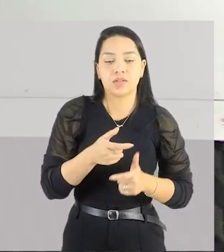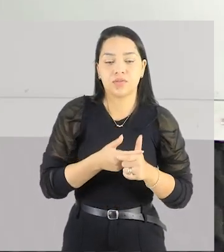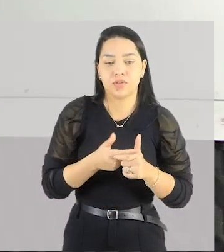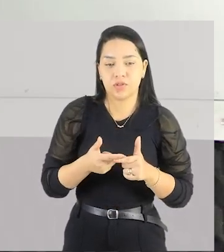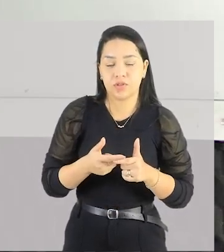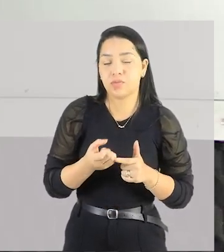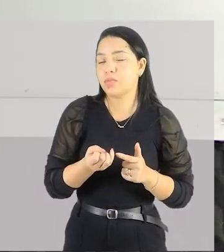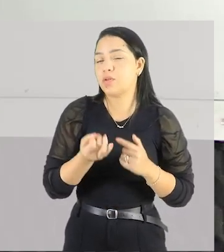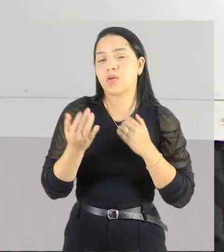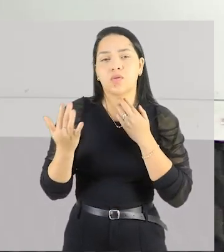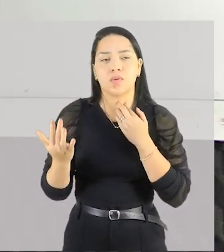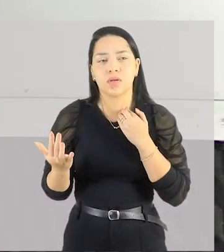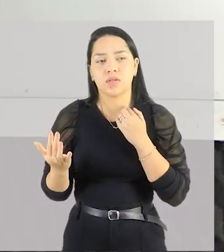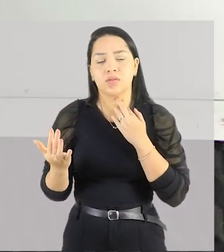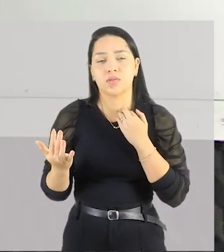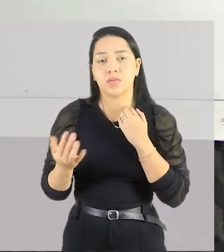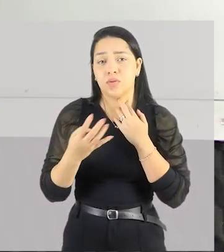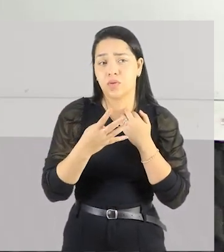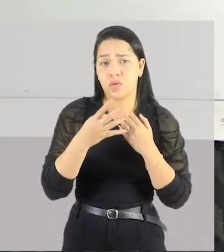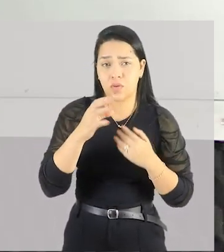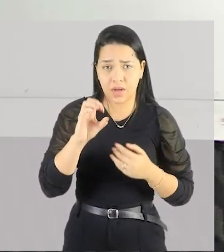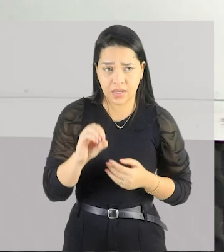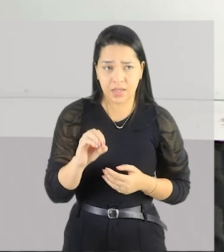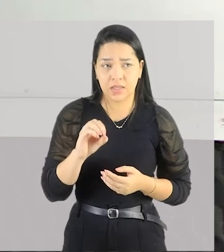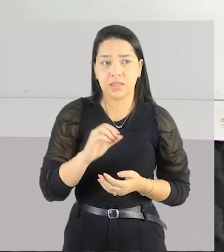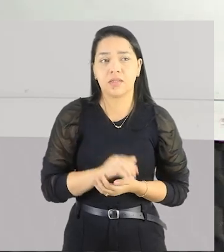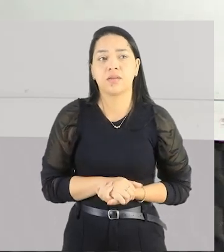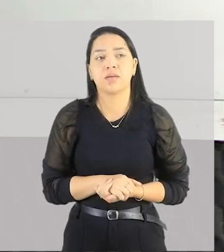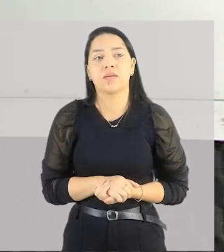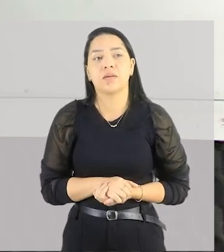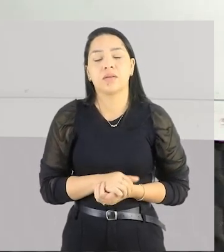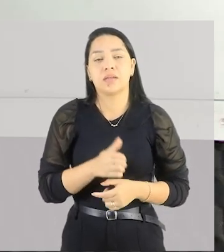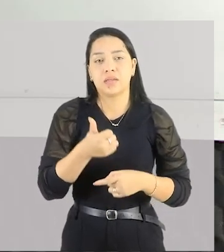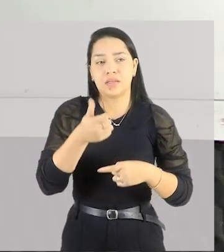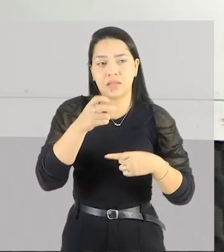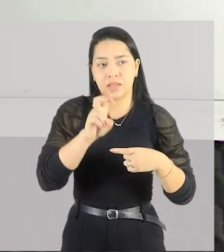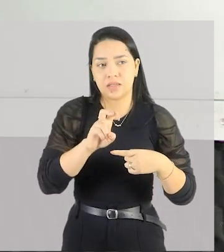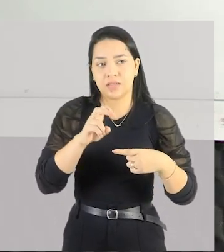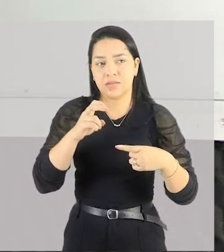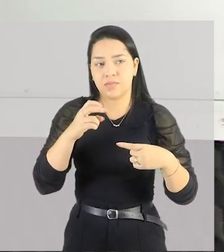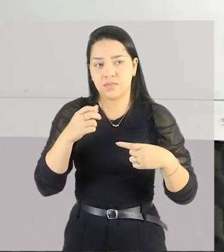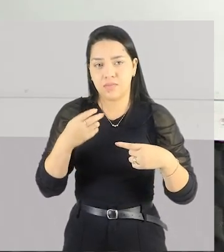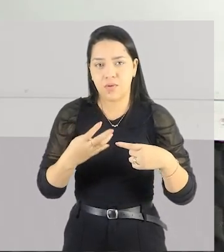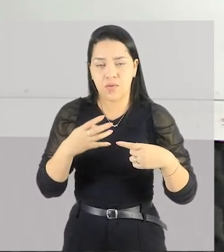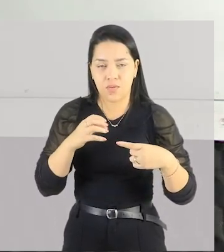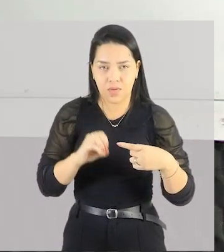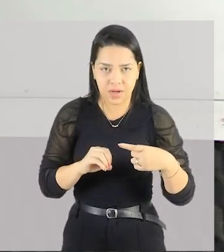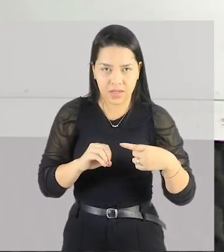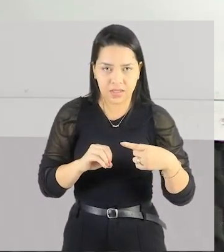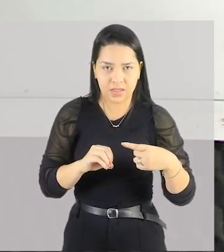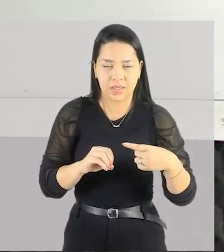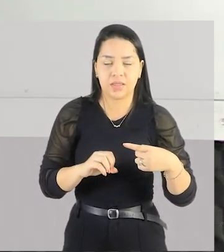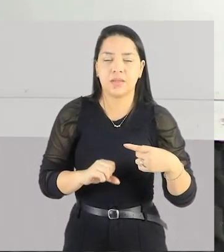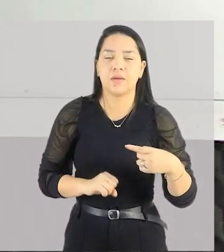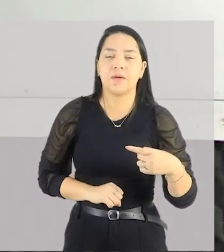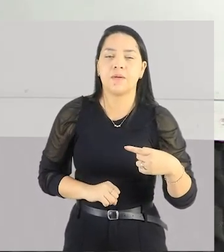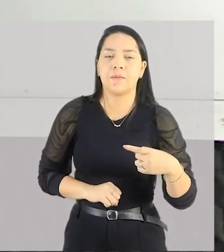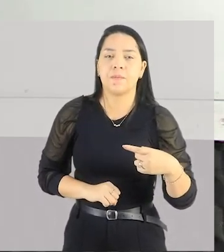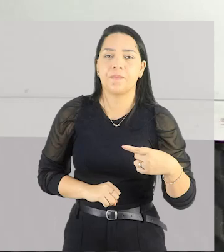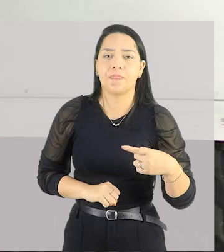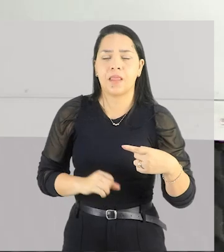dividido para quanto? Para 40, beleza? Ou seja, fica 15 dividido para